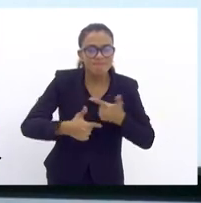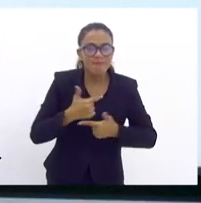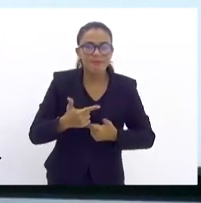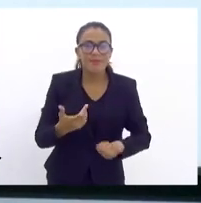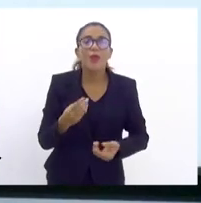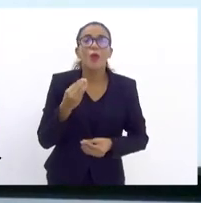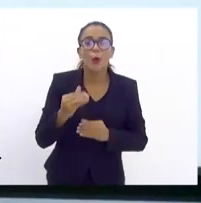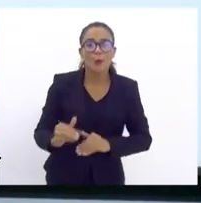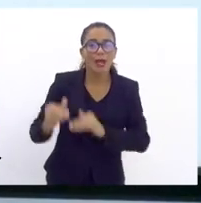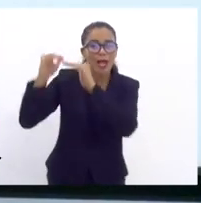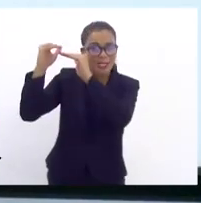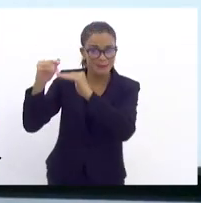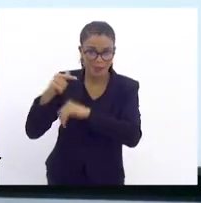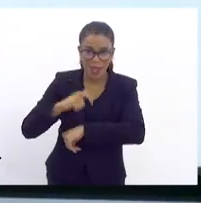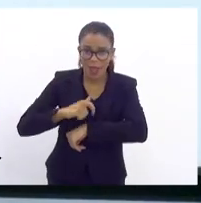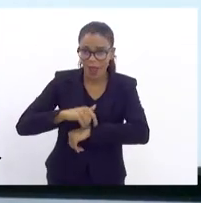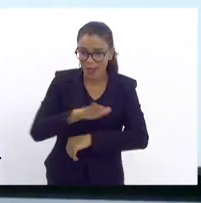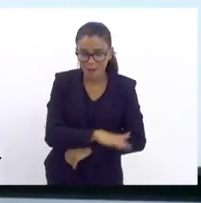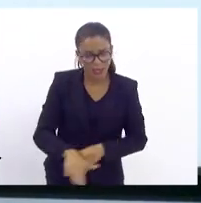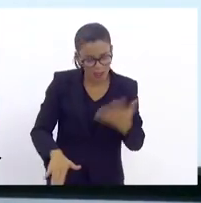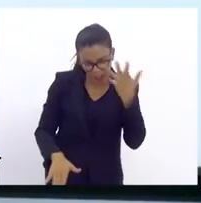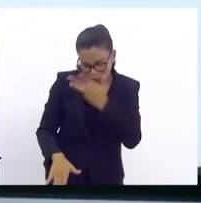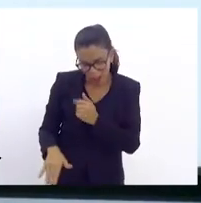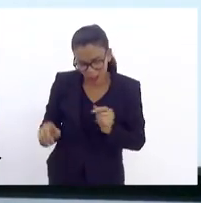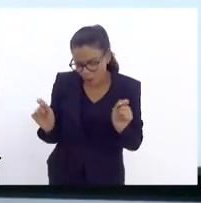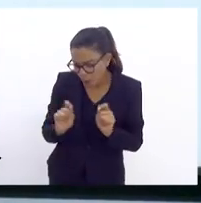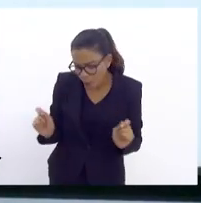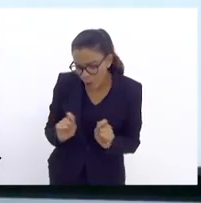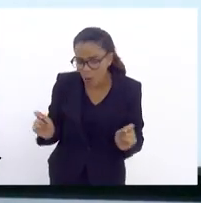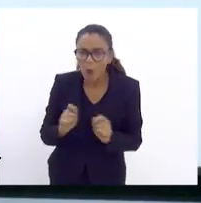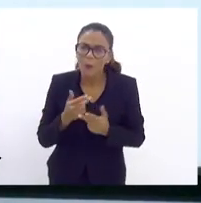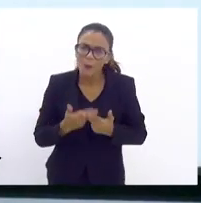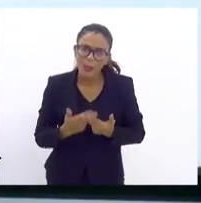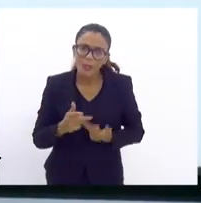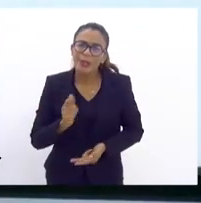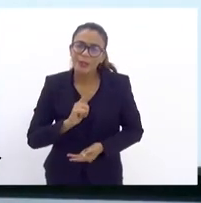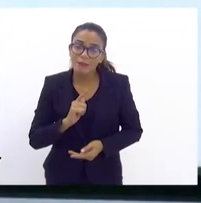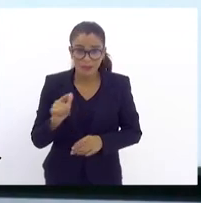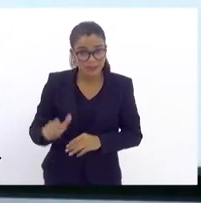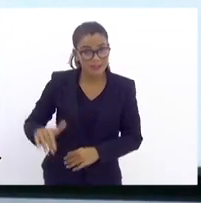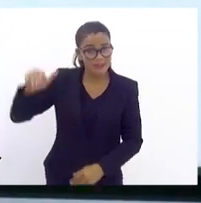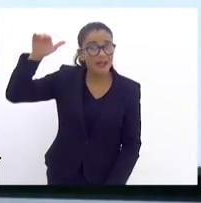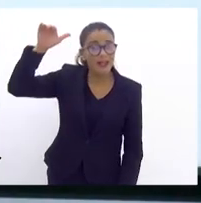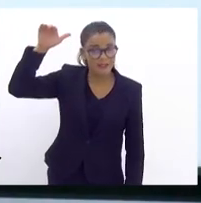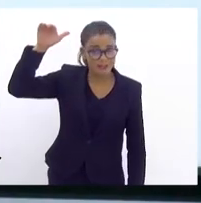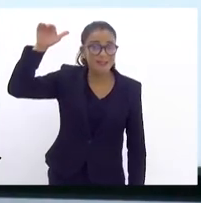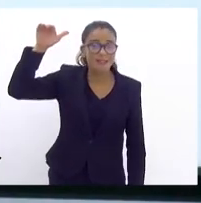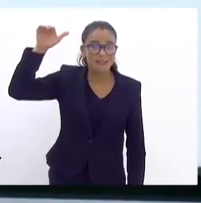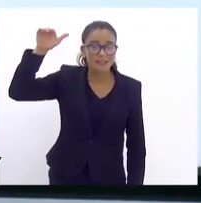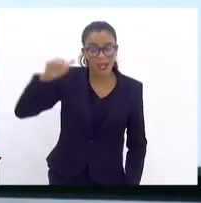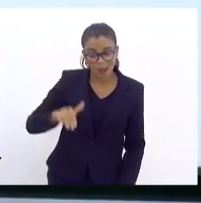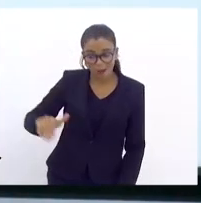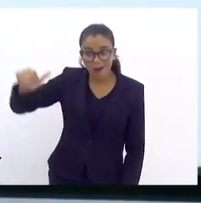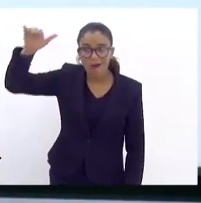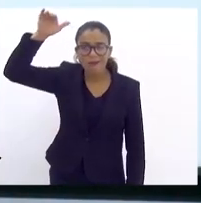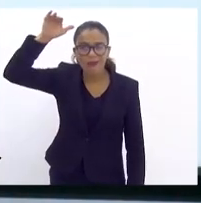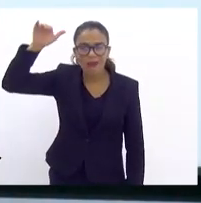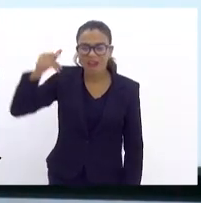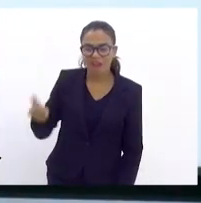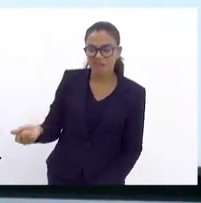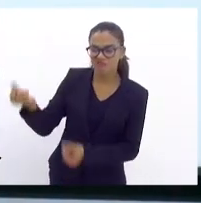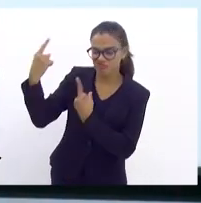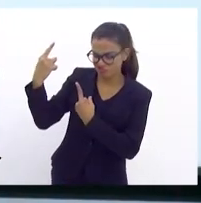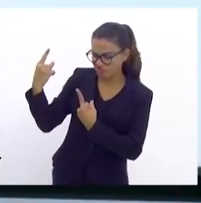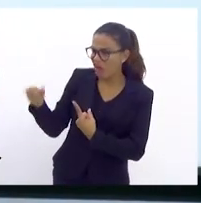e depois que cresce por enquanto é pequena e lindo todo mundo tem paciência mas eles crescem E aí quando vira adulto é o adulto